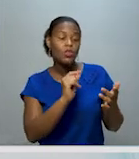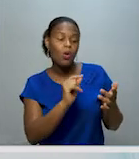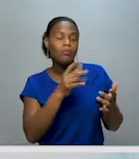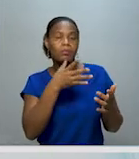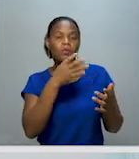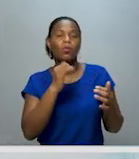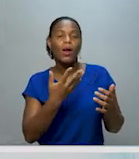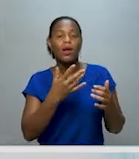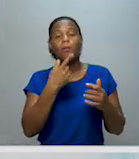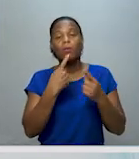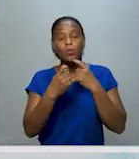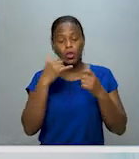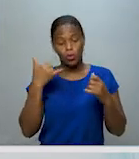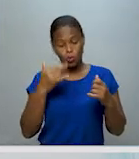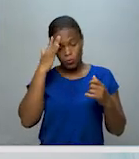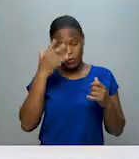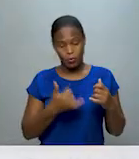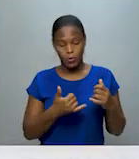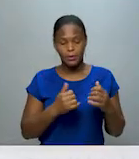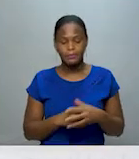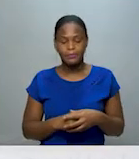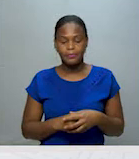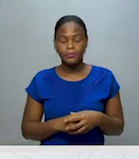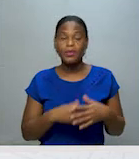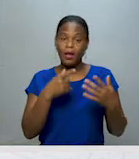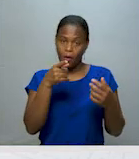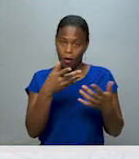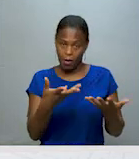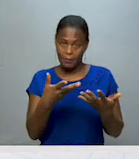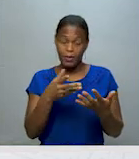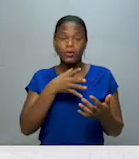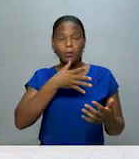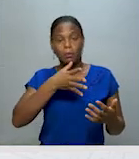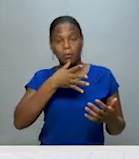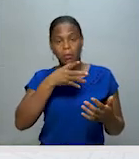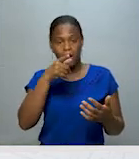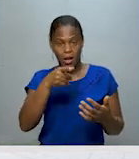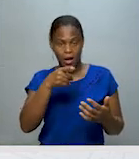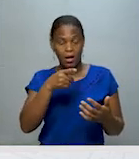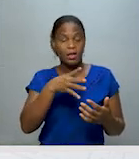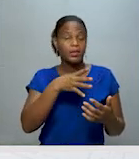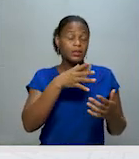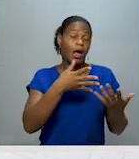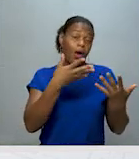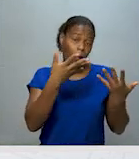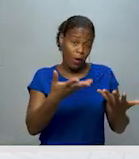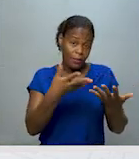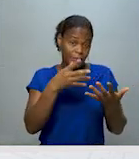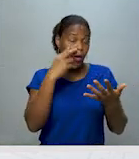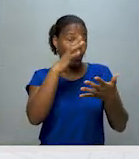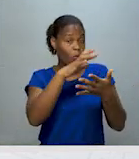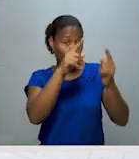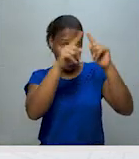a pergunta 2. Neste caso, você vai transformar o discurso que está presente no